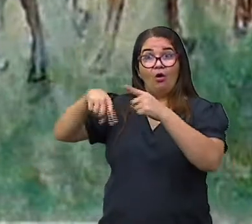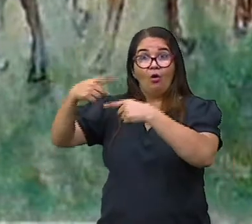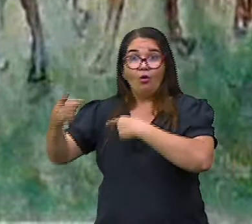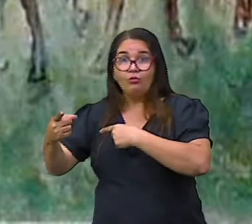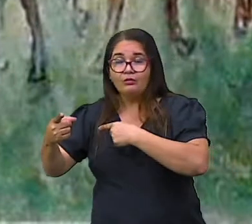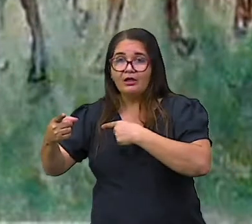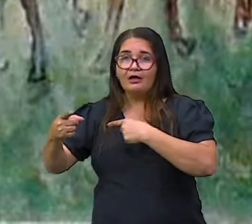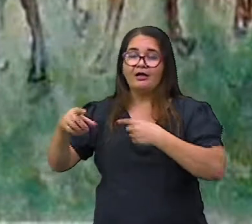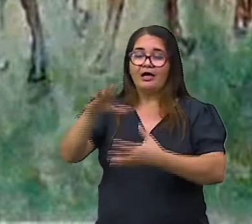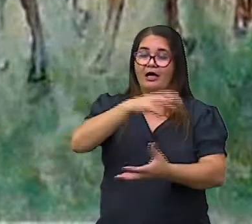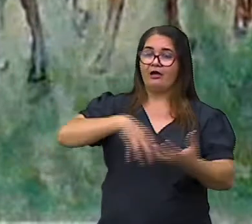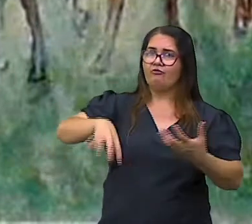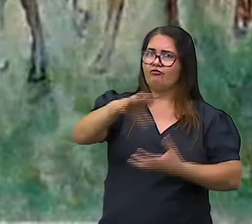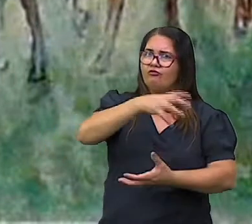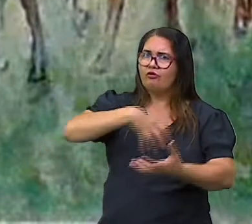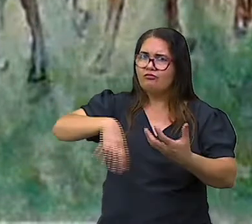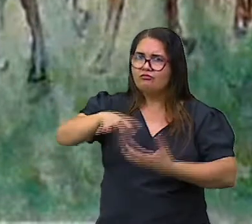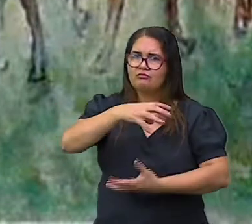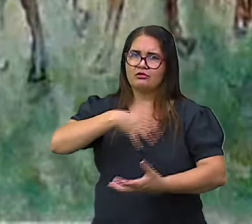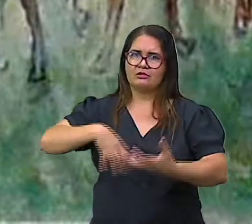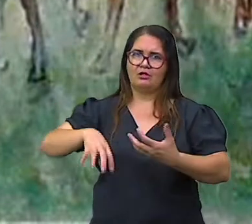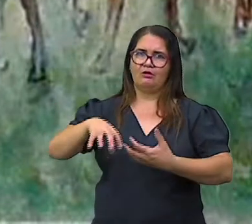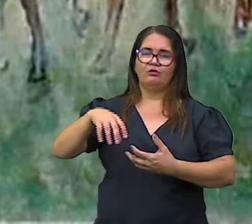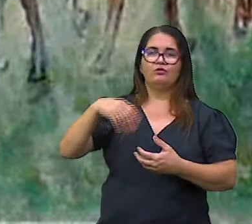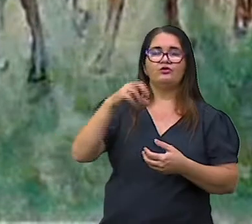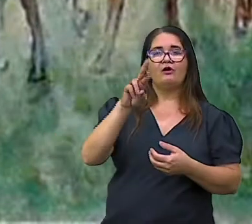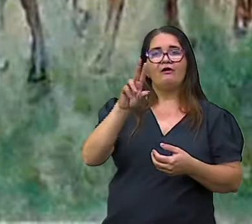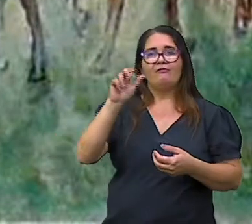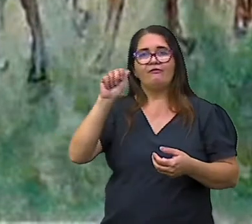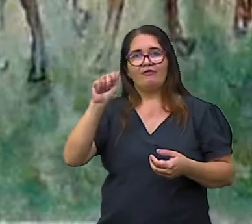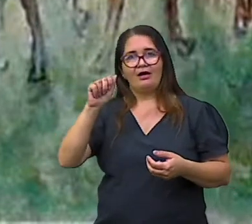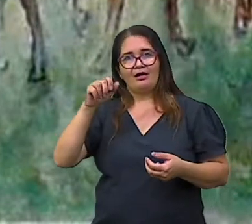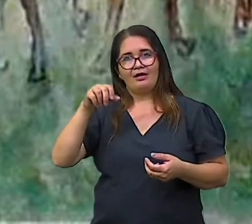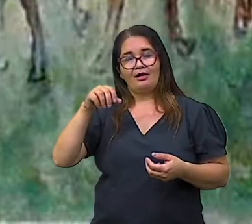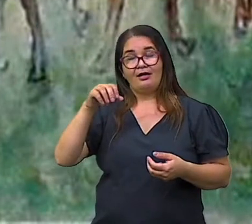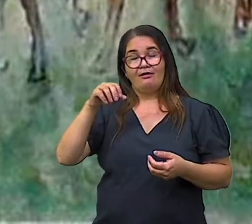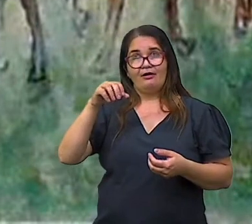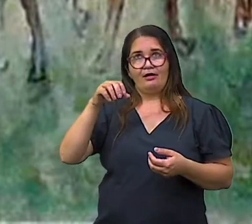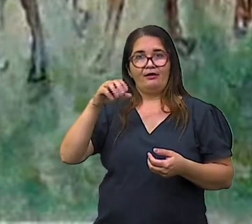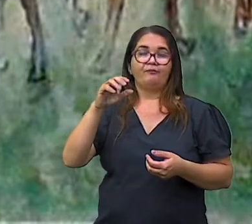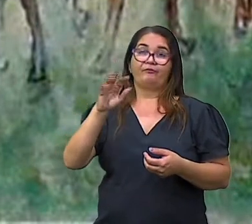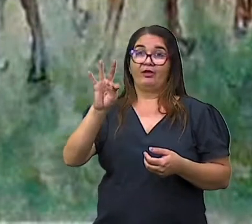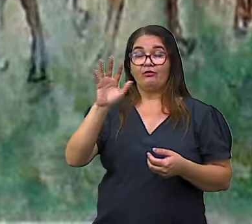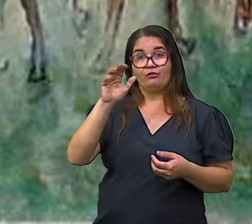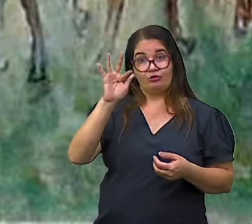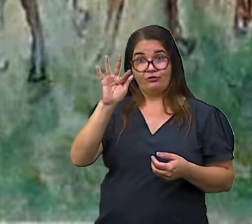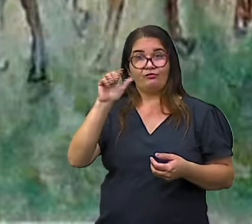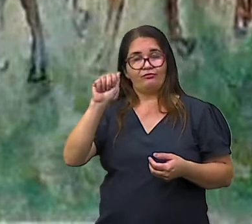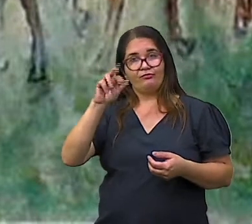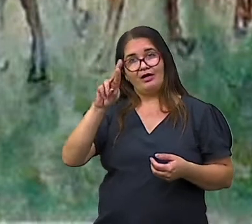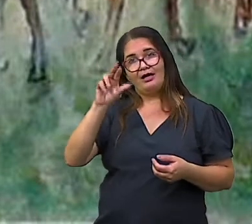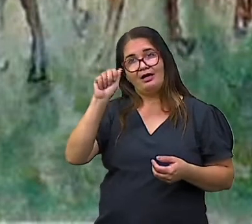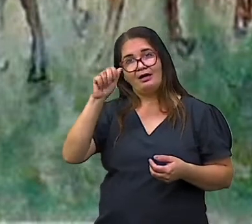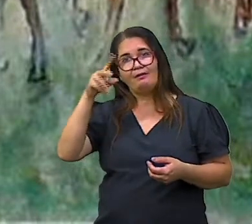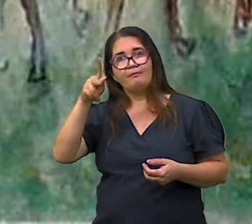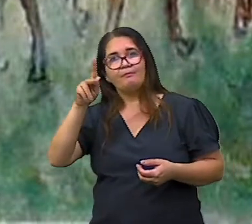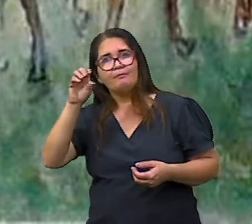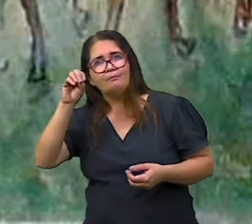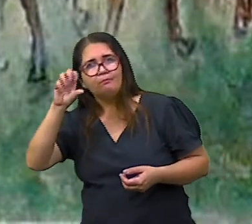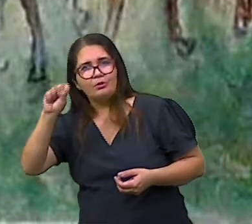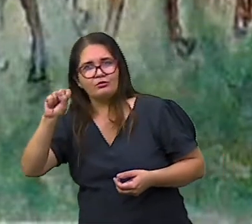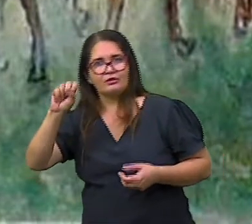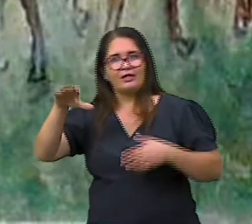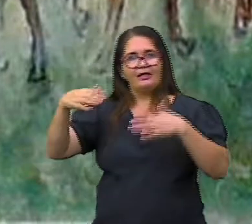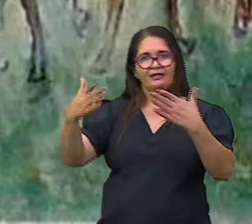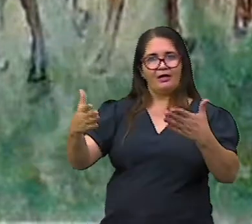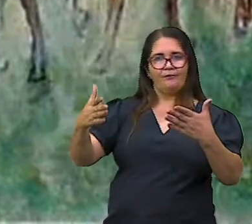Farroupilha. Ela ganhou notoriedade pelo maior tempo de duração, que foi de 10 anos. E, além disso,